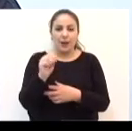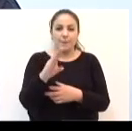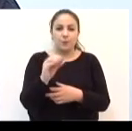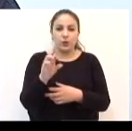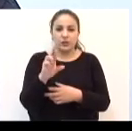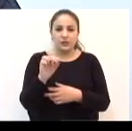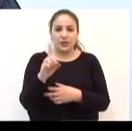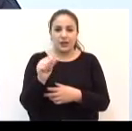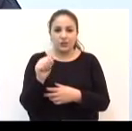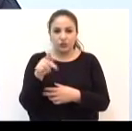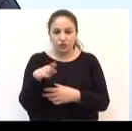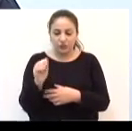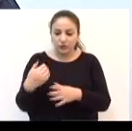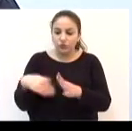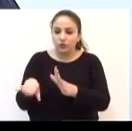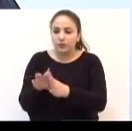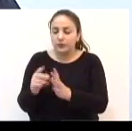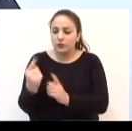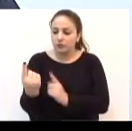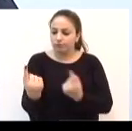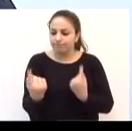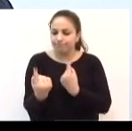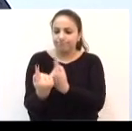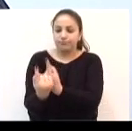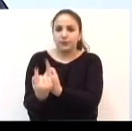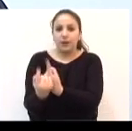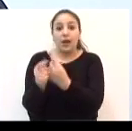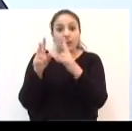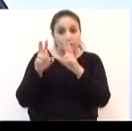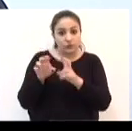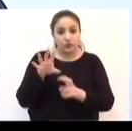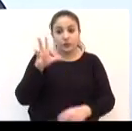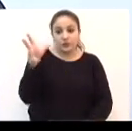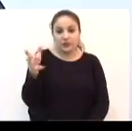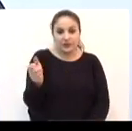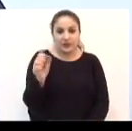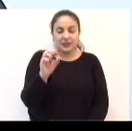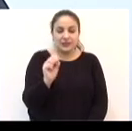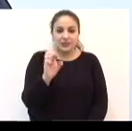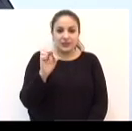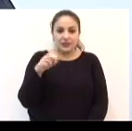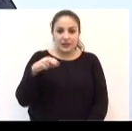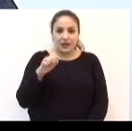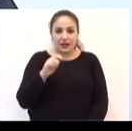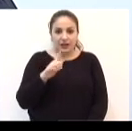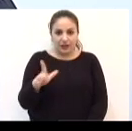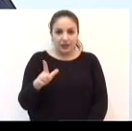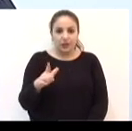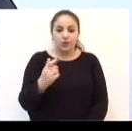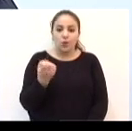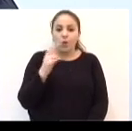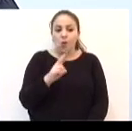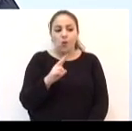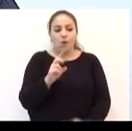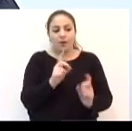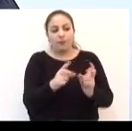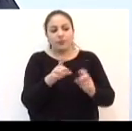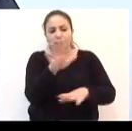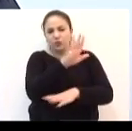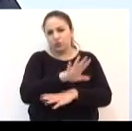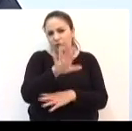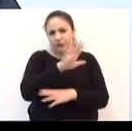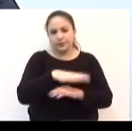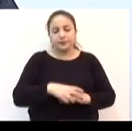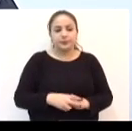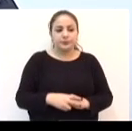Tanto na questão dos senegaleses, como na questão do comércio ambulante em geral, né? Boa